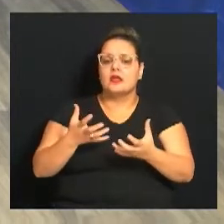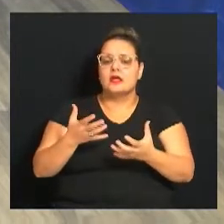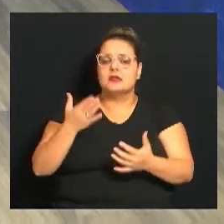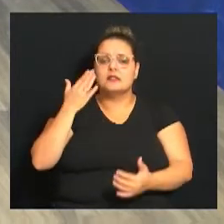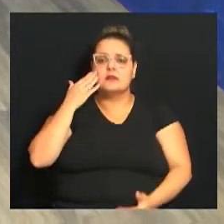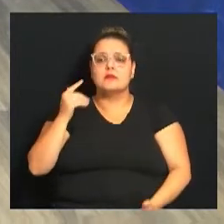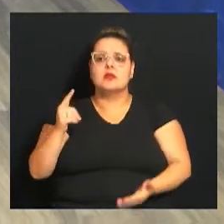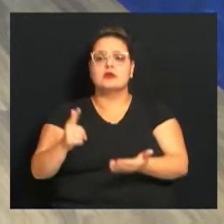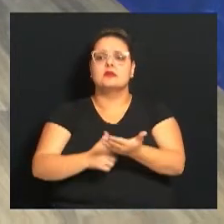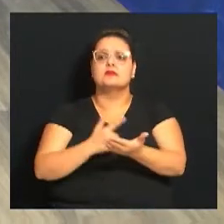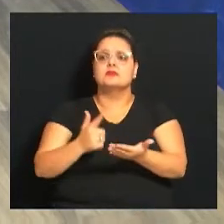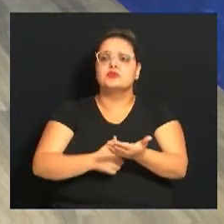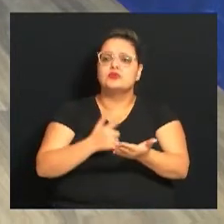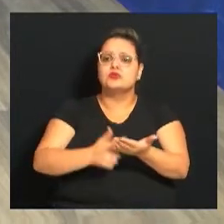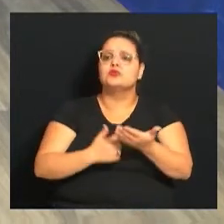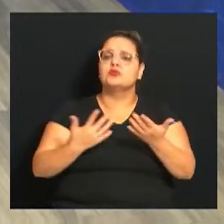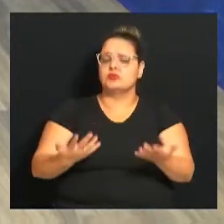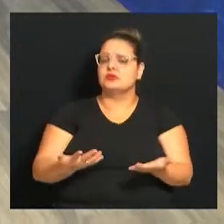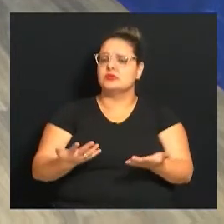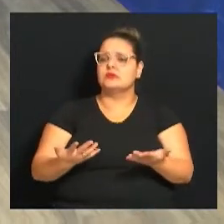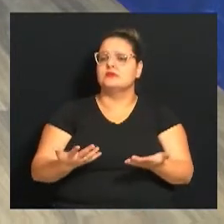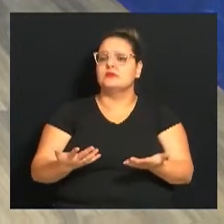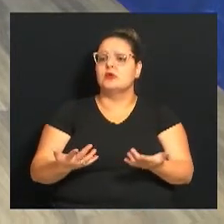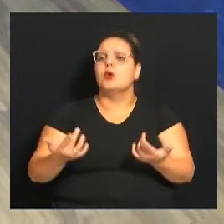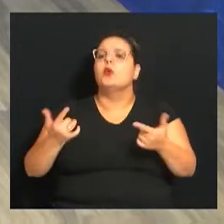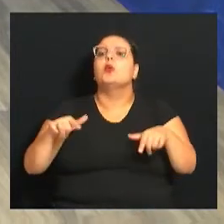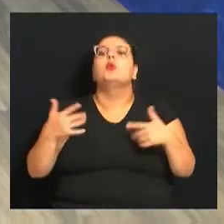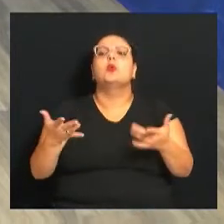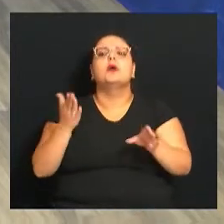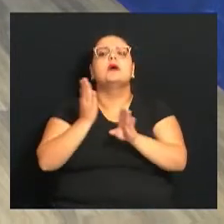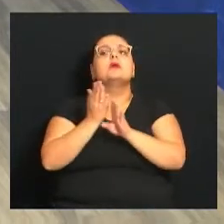ao Pixel, a revolução do streaming, onde pode encontrar?